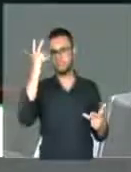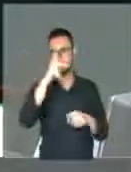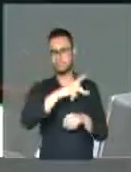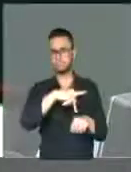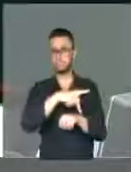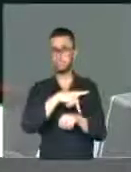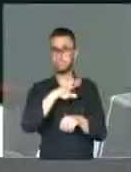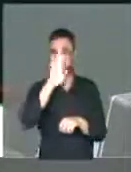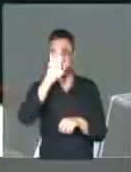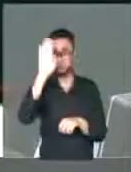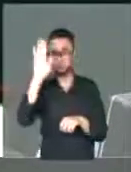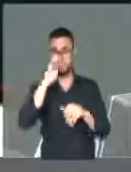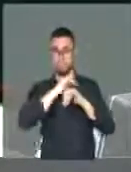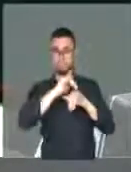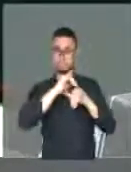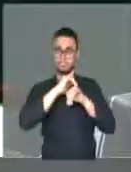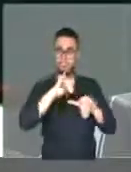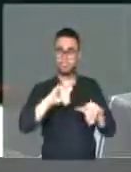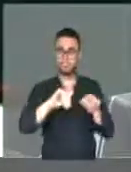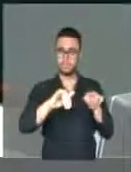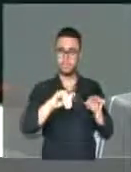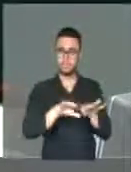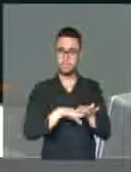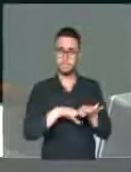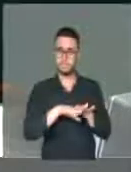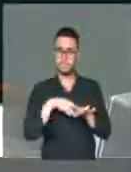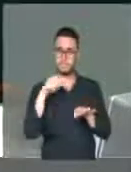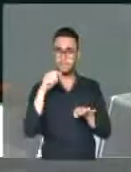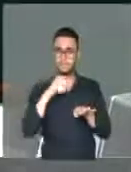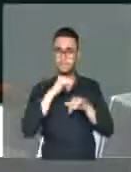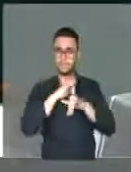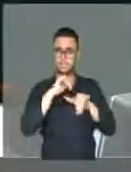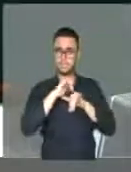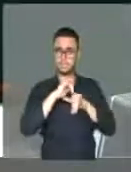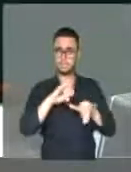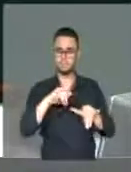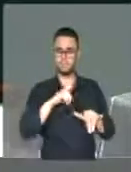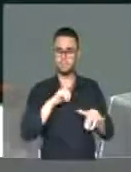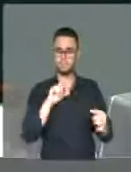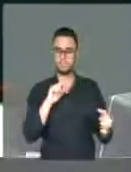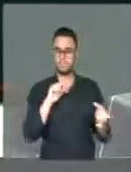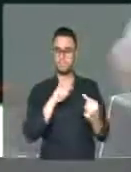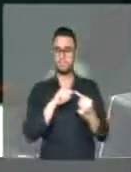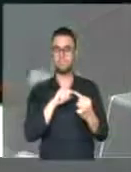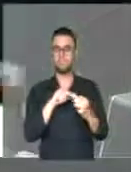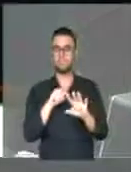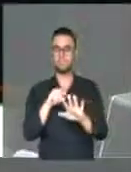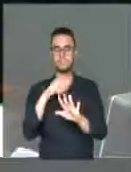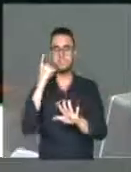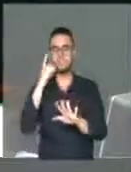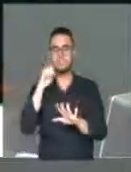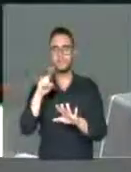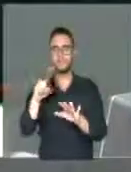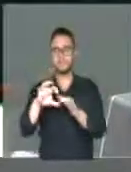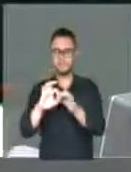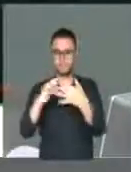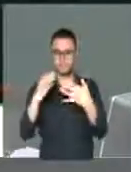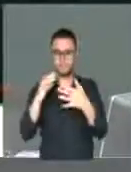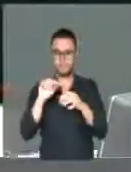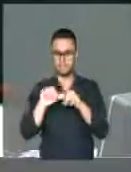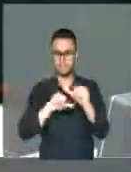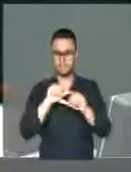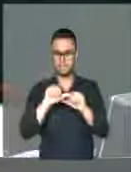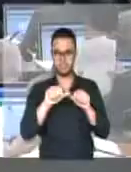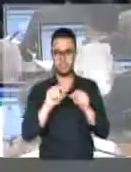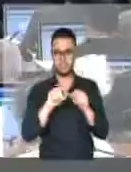imprensa, e pela imprensa aquela que está a fim deputado de... Deputado Mauro, Vossa Excelência me permite fazer uma correção, alertado